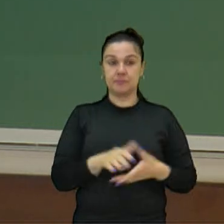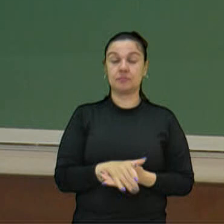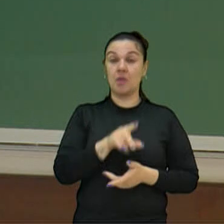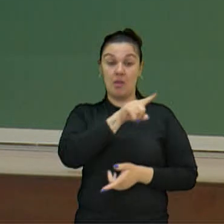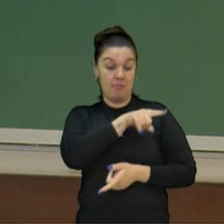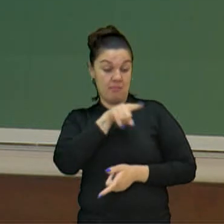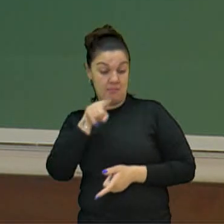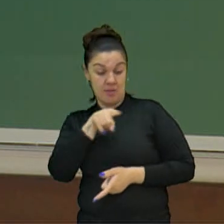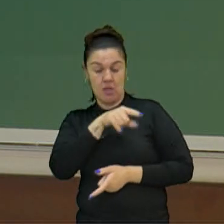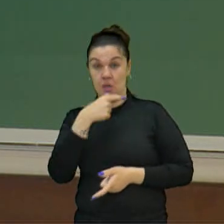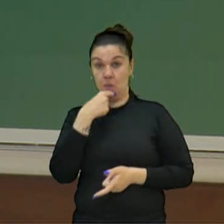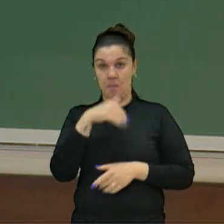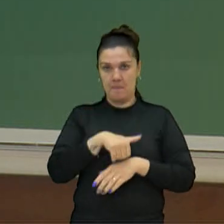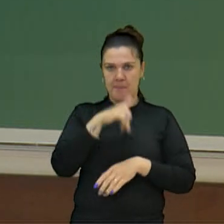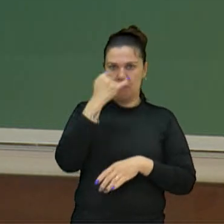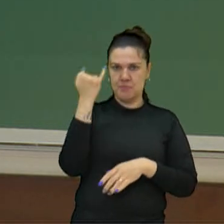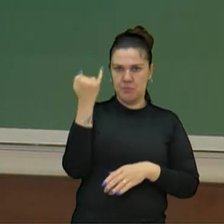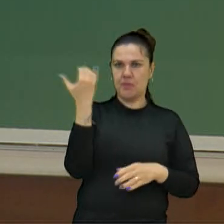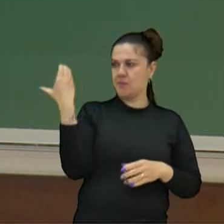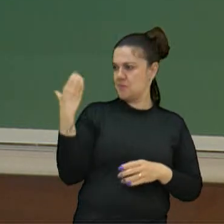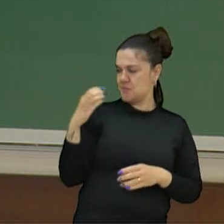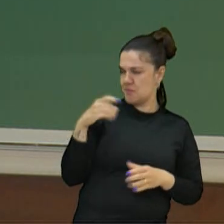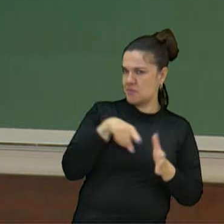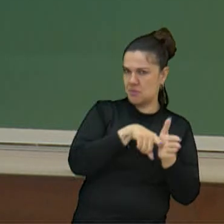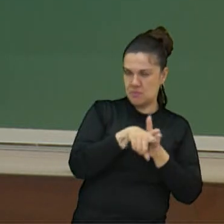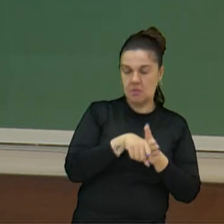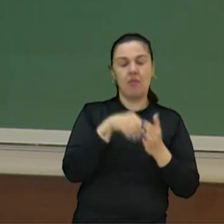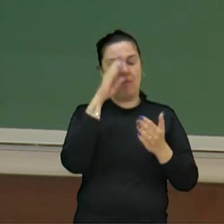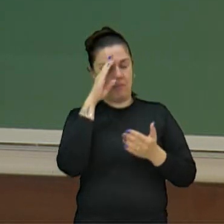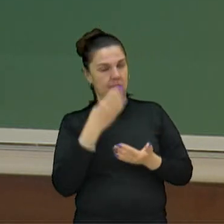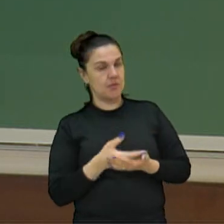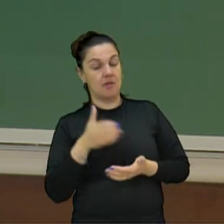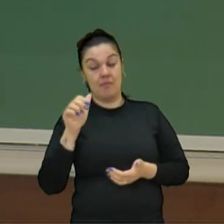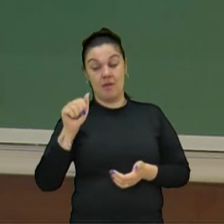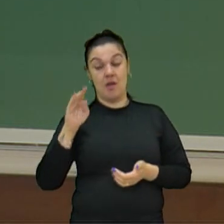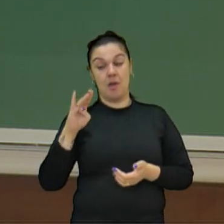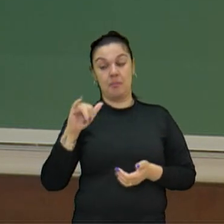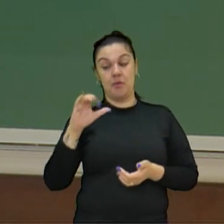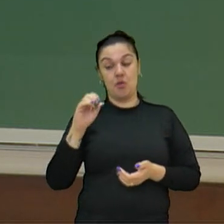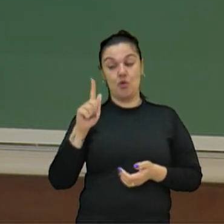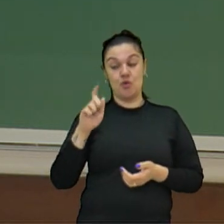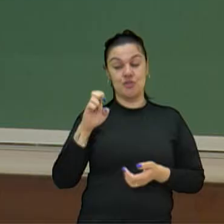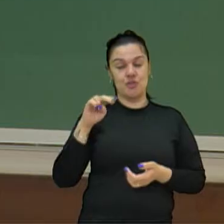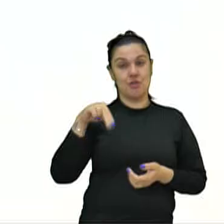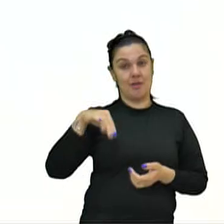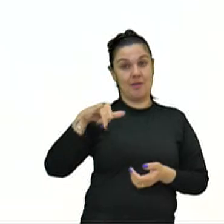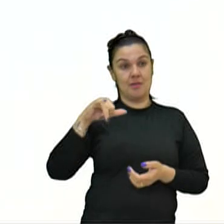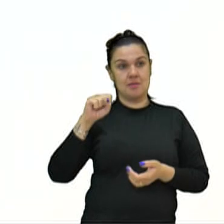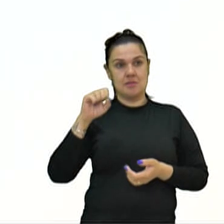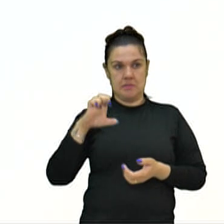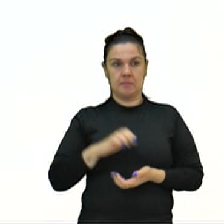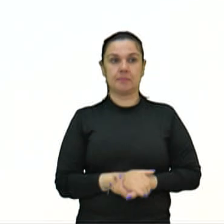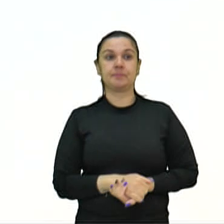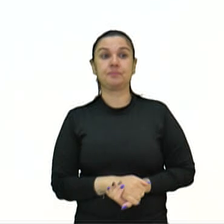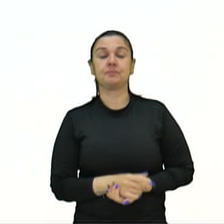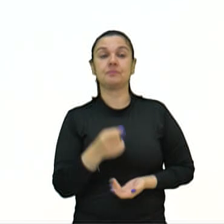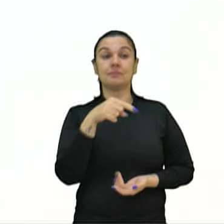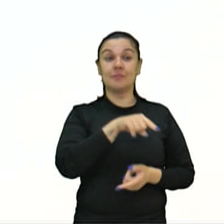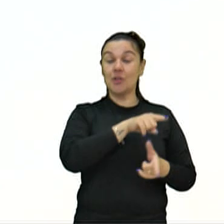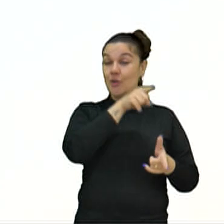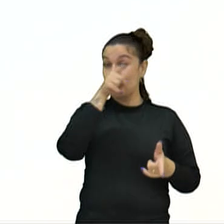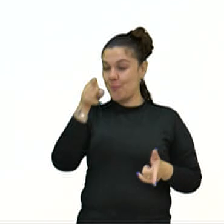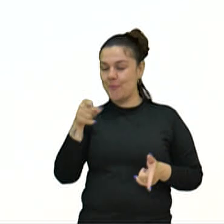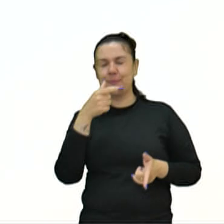assim, mesmo com a importância deles na ciência, defendiam a abiogênese. Olha só esse outro aqui. O Helmont, ele fez uma